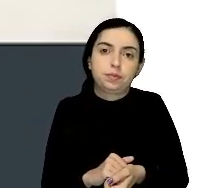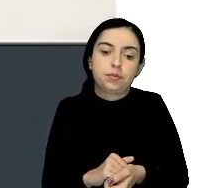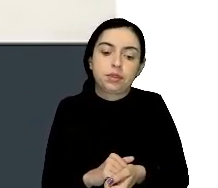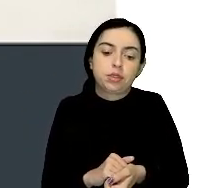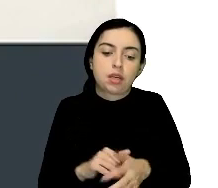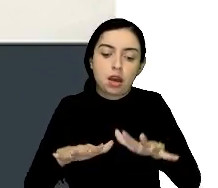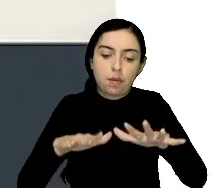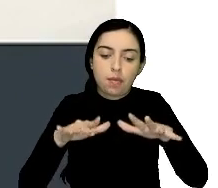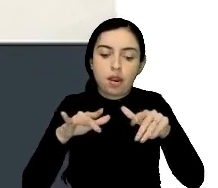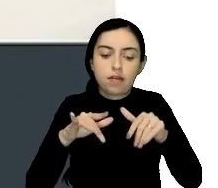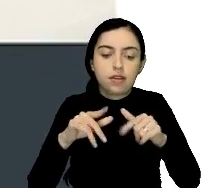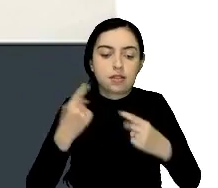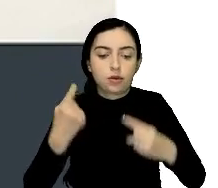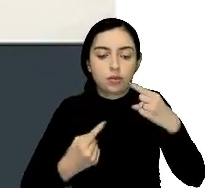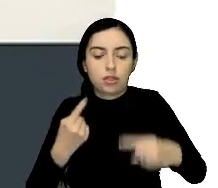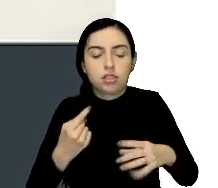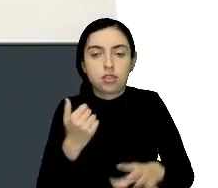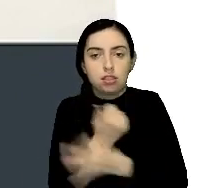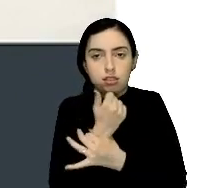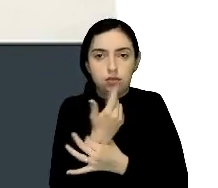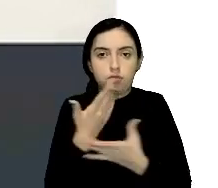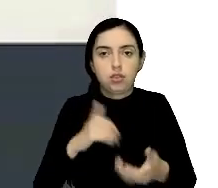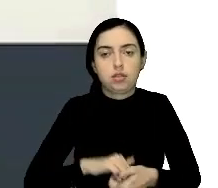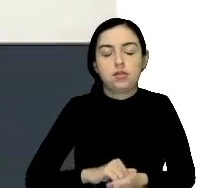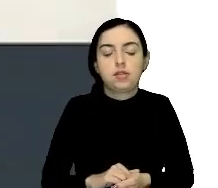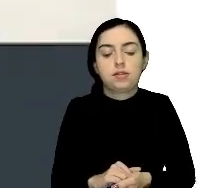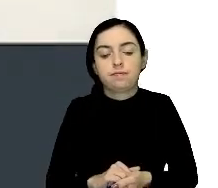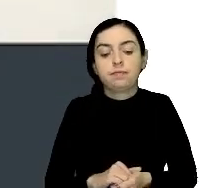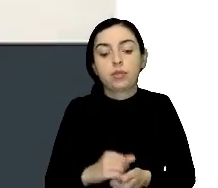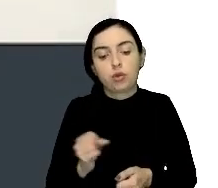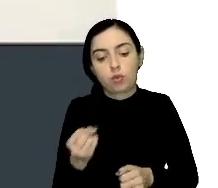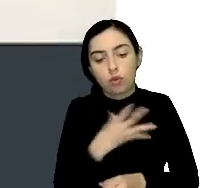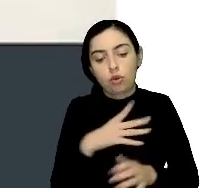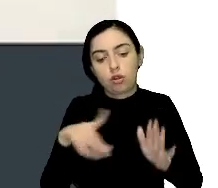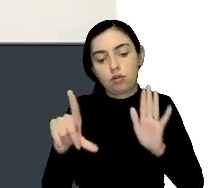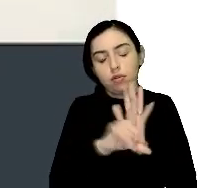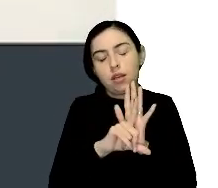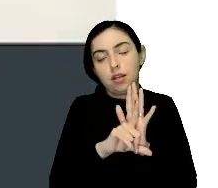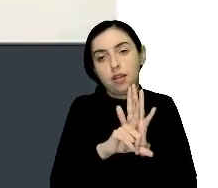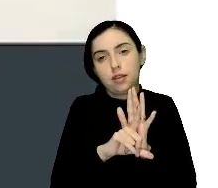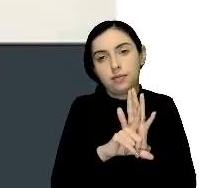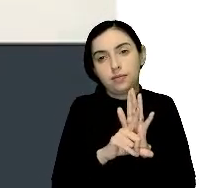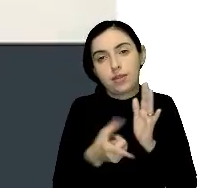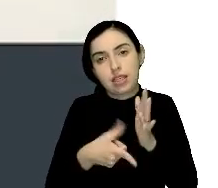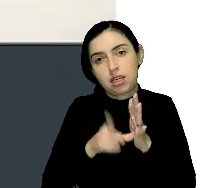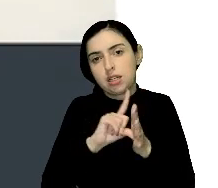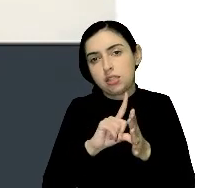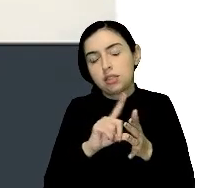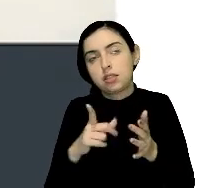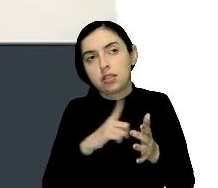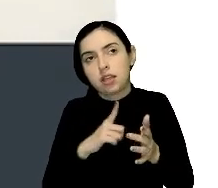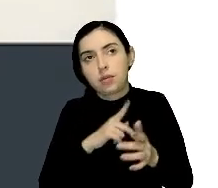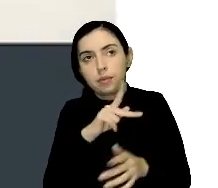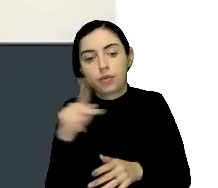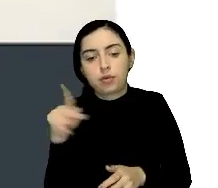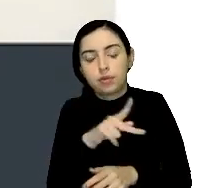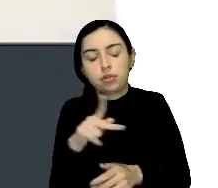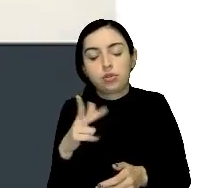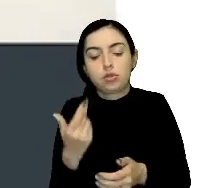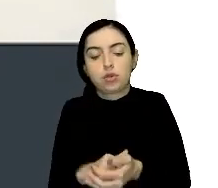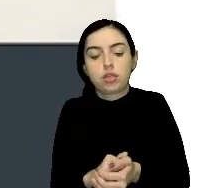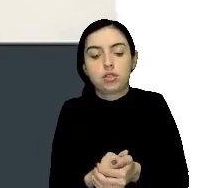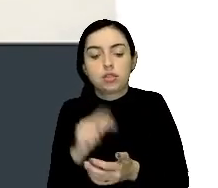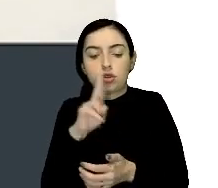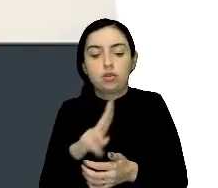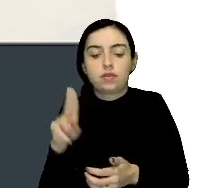manifestação política, que agora é garantida pela nova lei. Antes, a gente teve professoras da Universidade